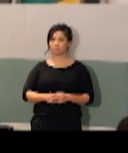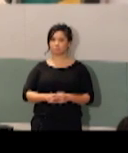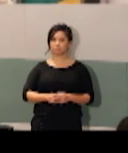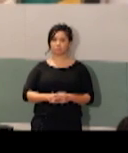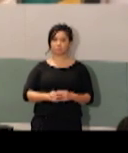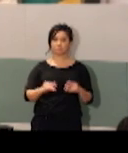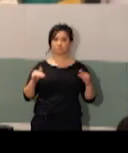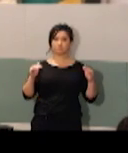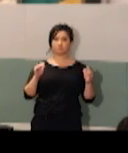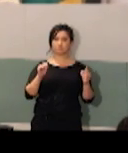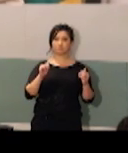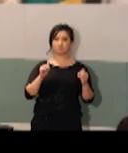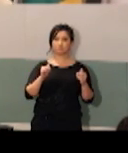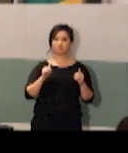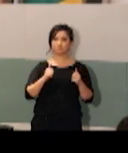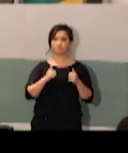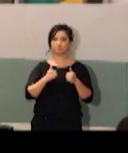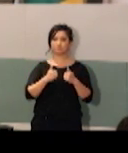responder